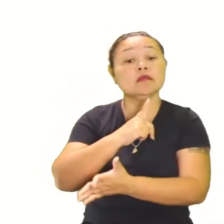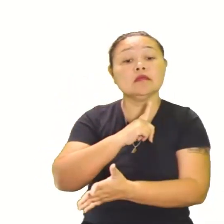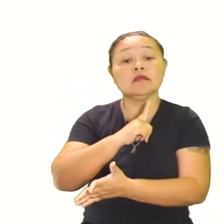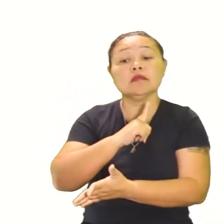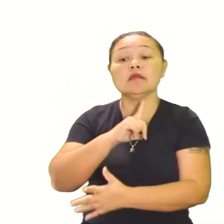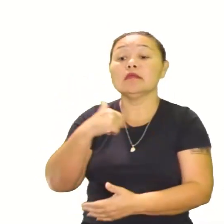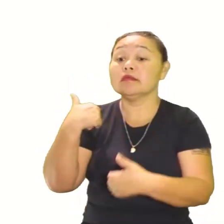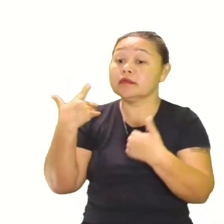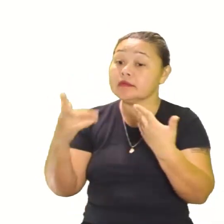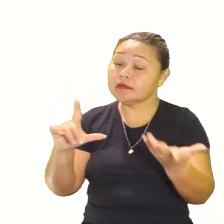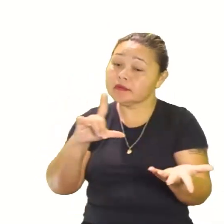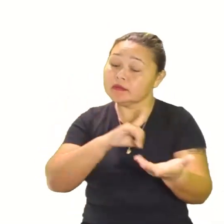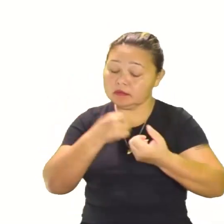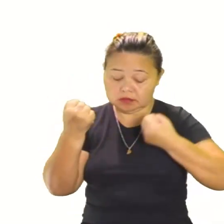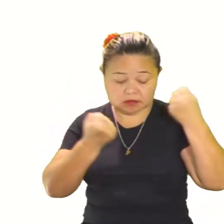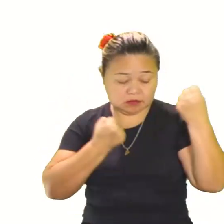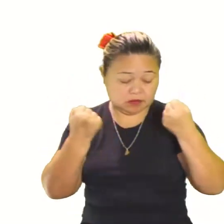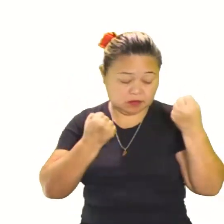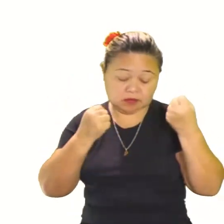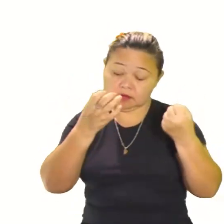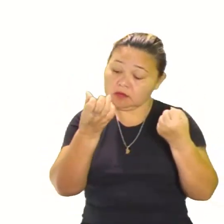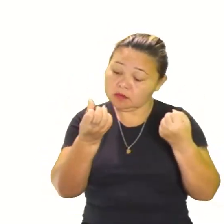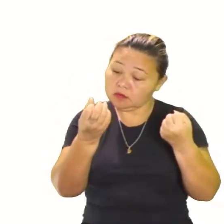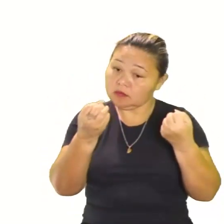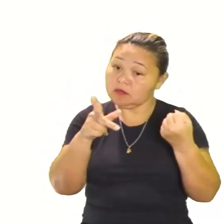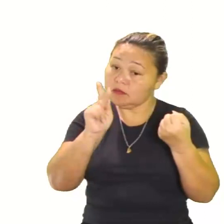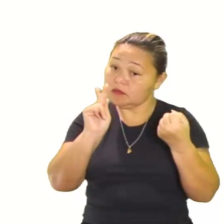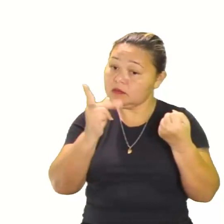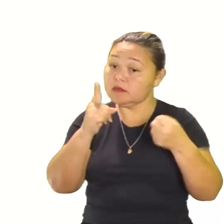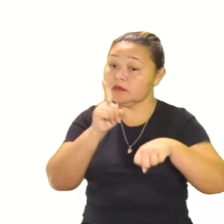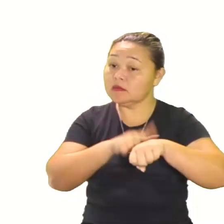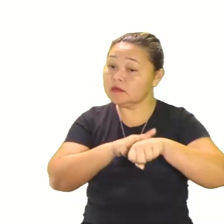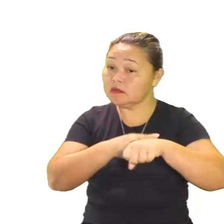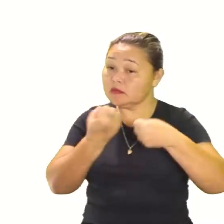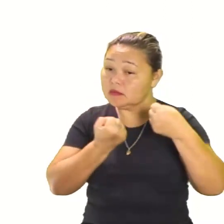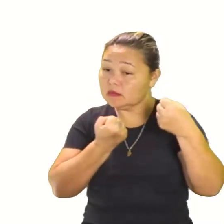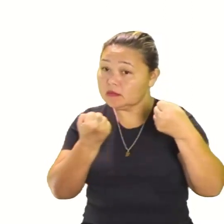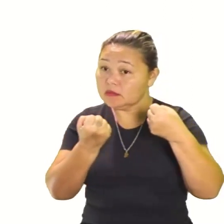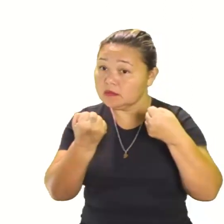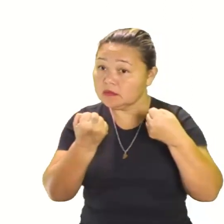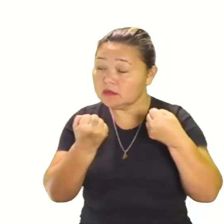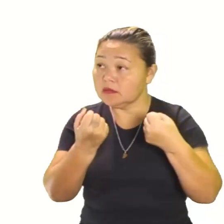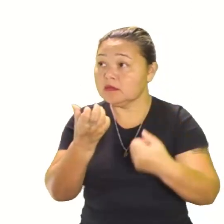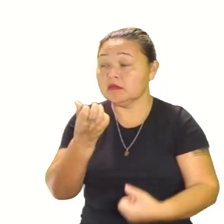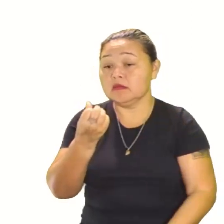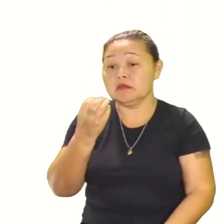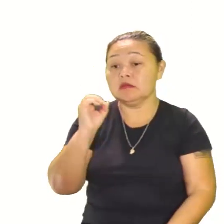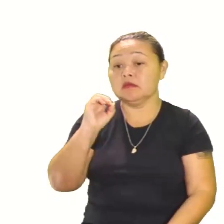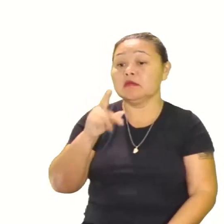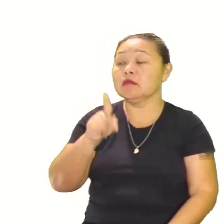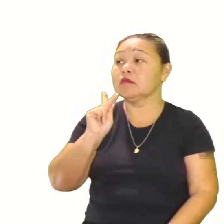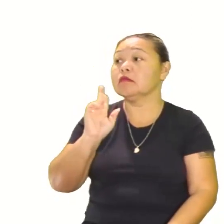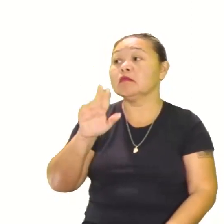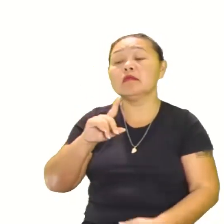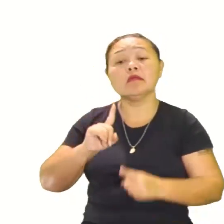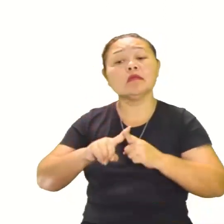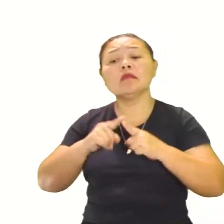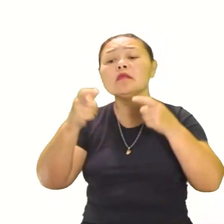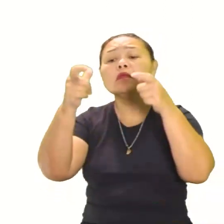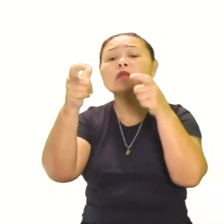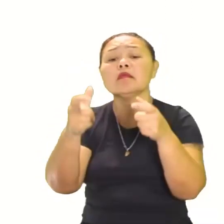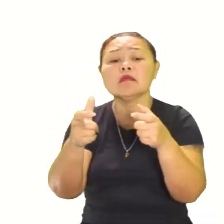acontece? Professor Lúcio, eu estava no carro a 60 km por hora. 60 km por hora? Mas